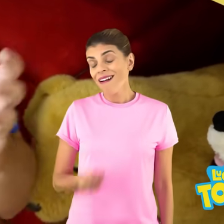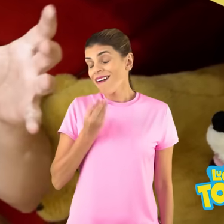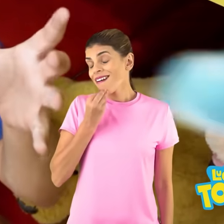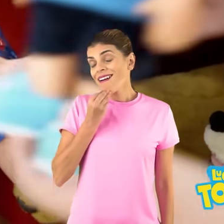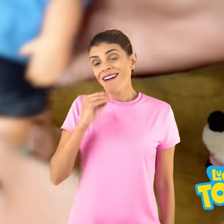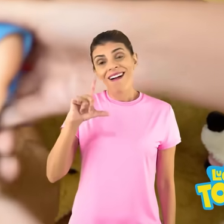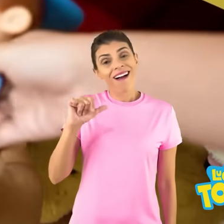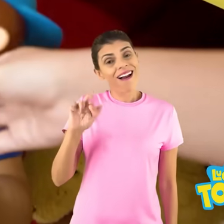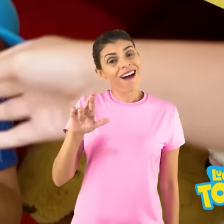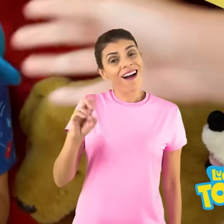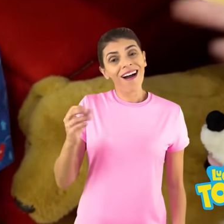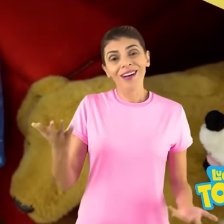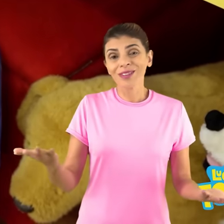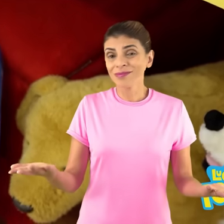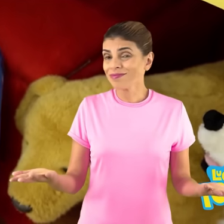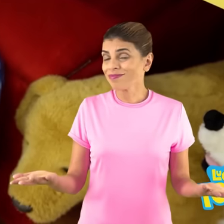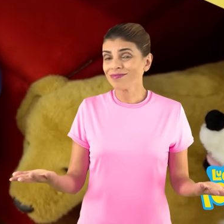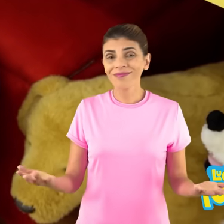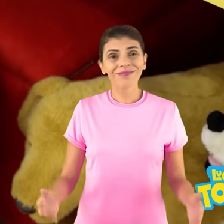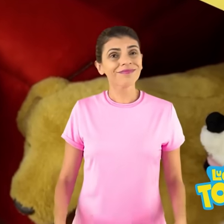Claro!